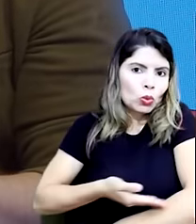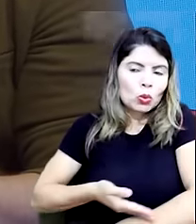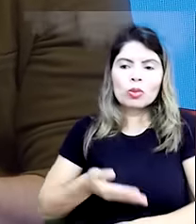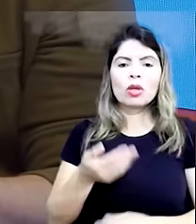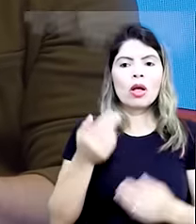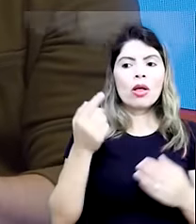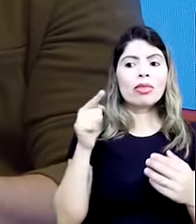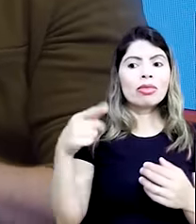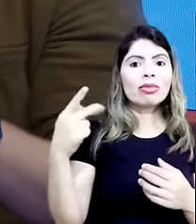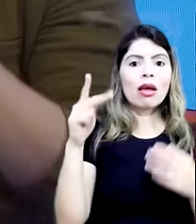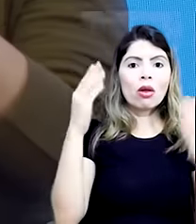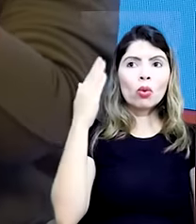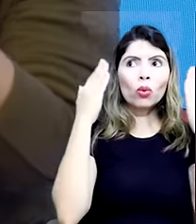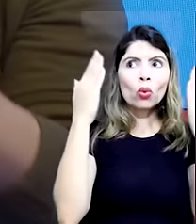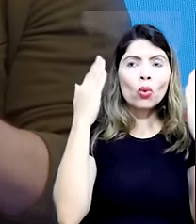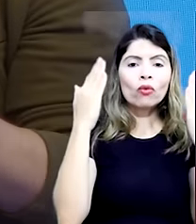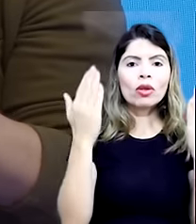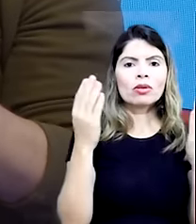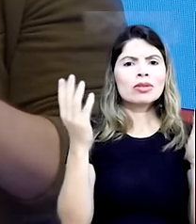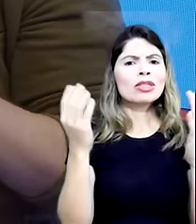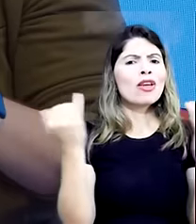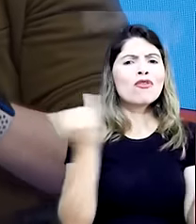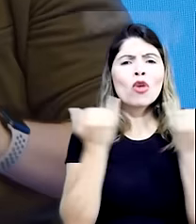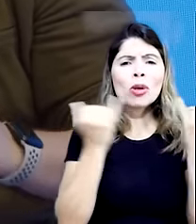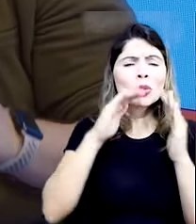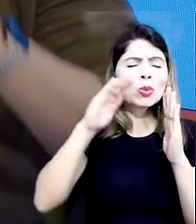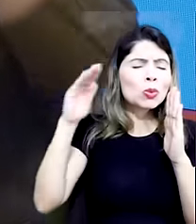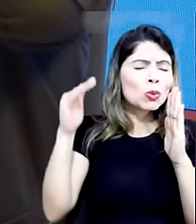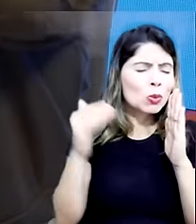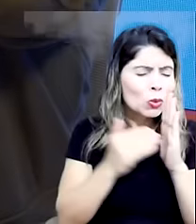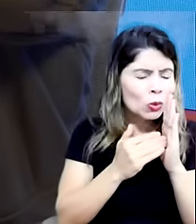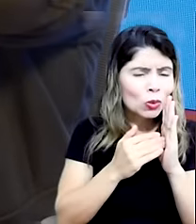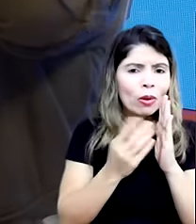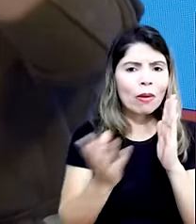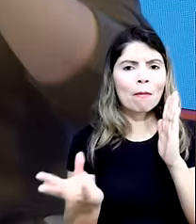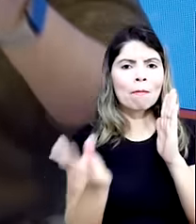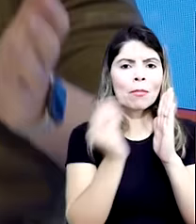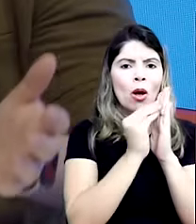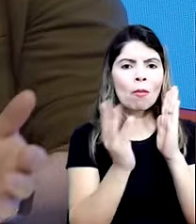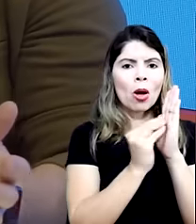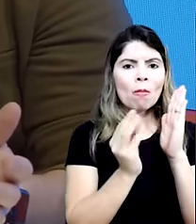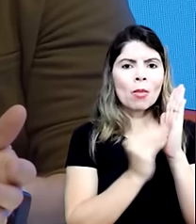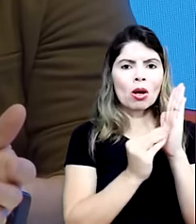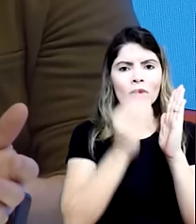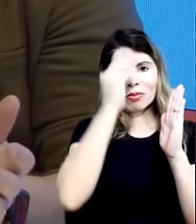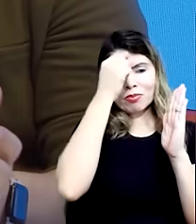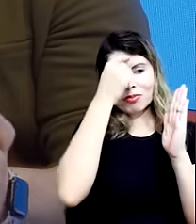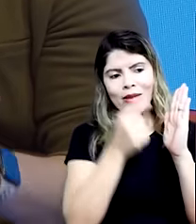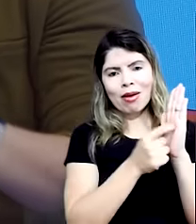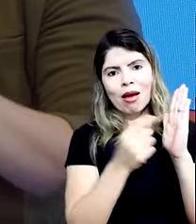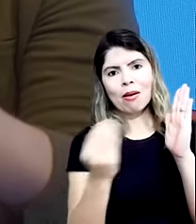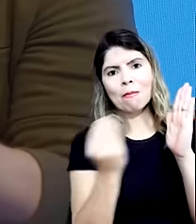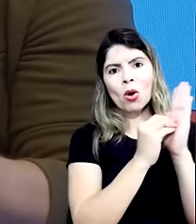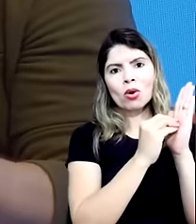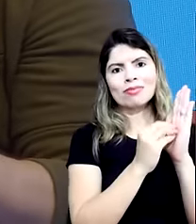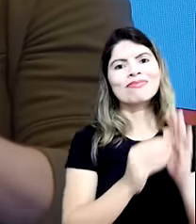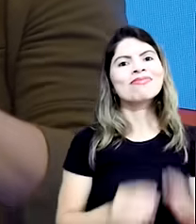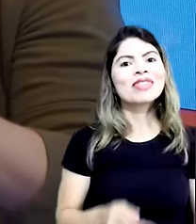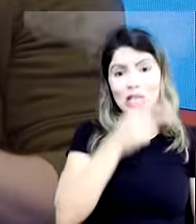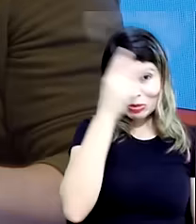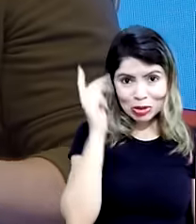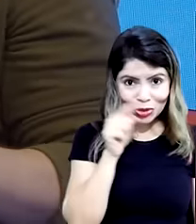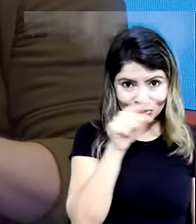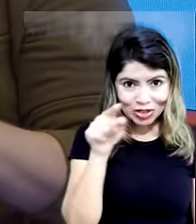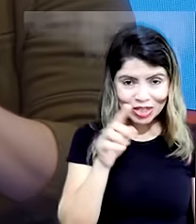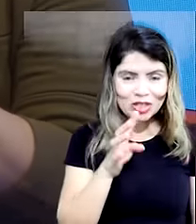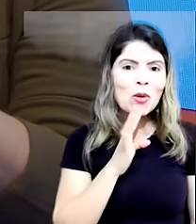anseios que ela tem toda a informação que aí Quem tá assistindo falar ah meu Deus eu achei que eu não precisava disso eu achei que eu só ia chegar lá e colocar